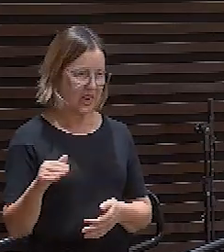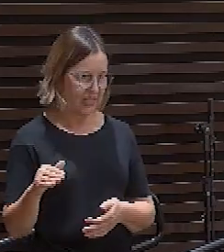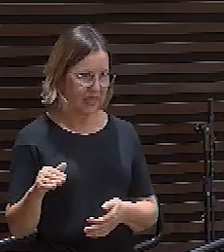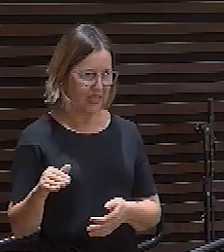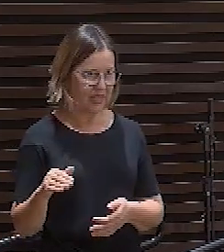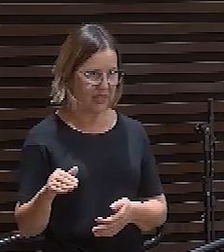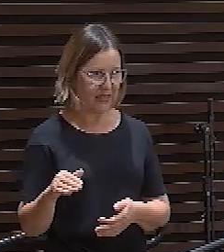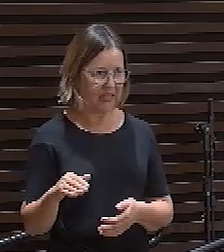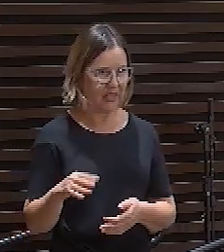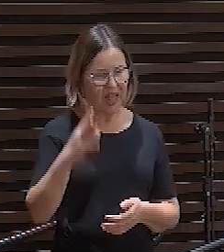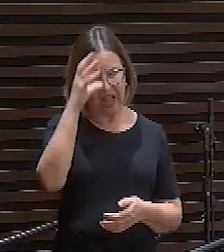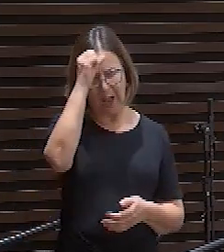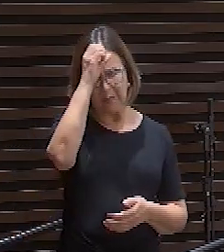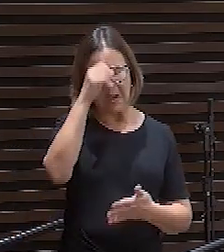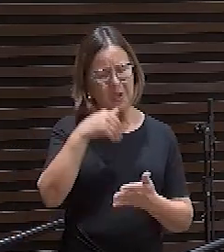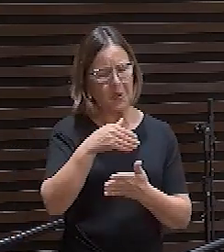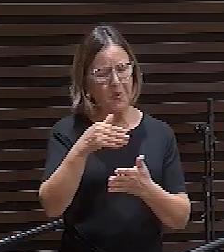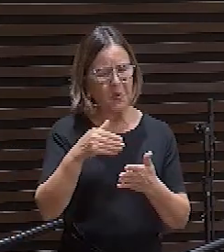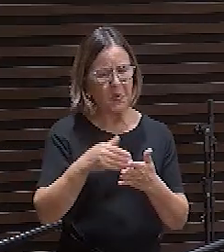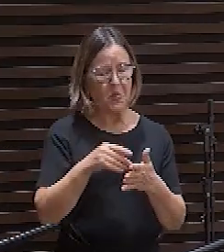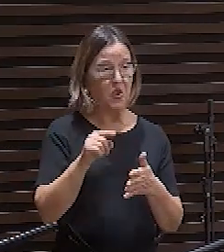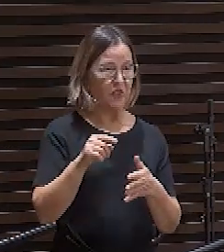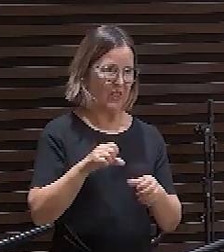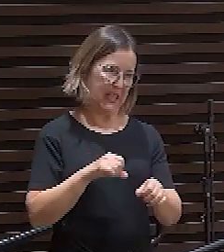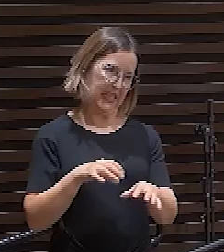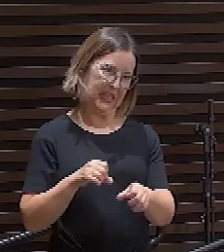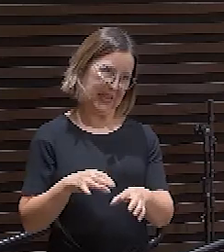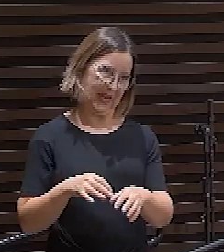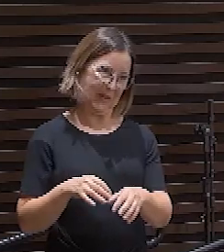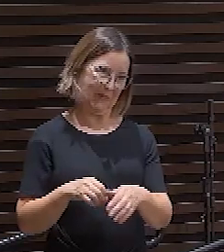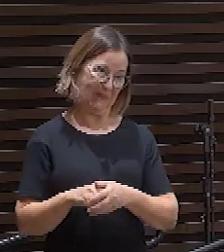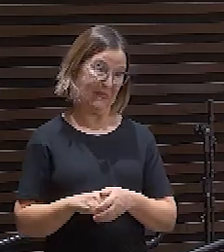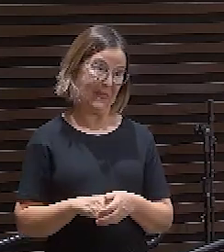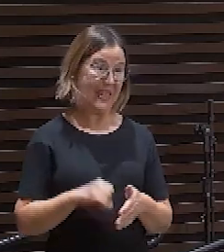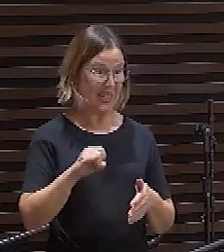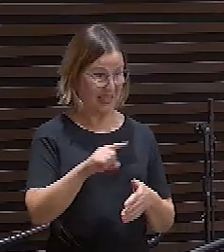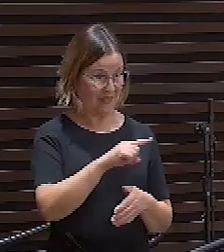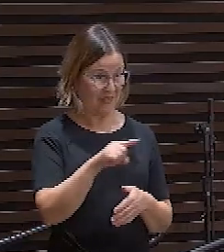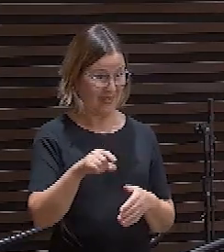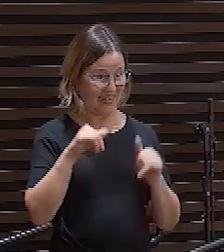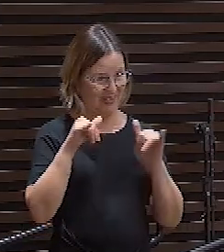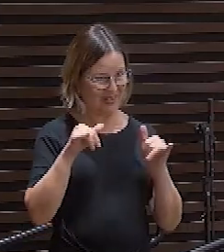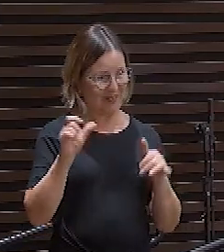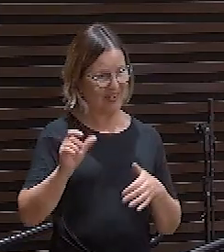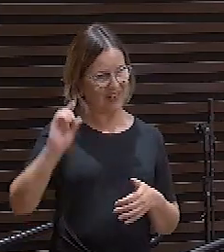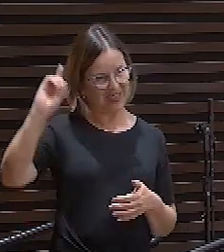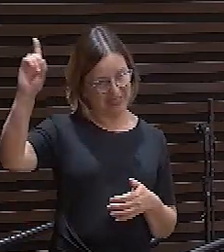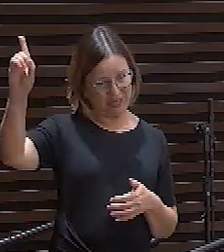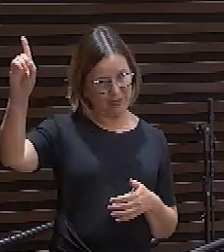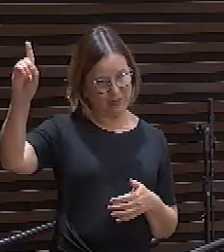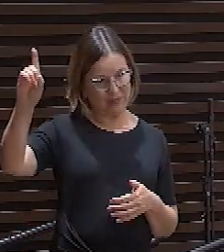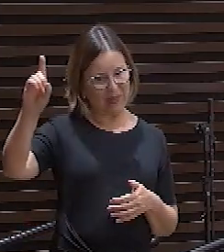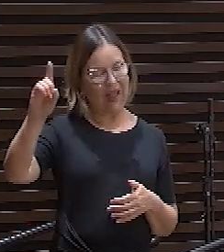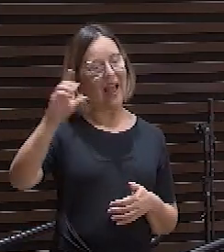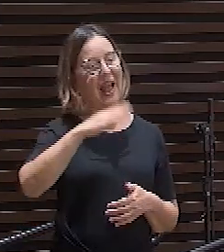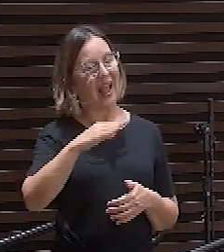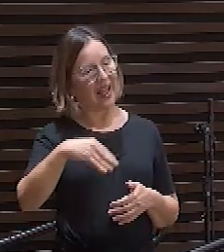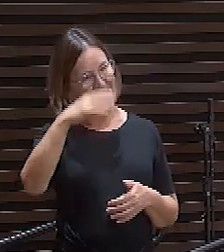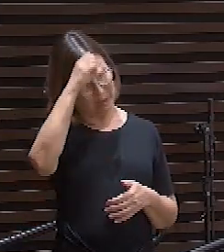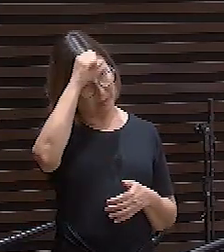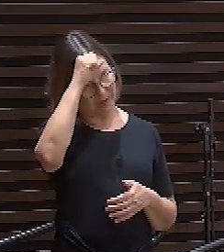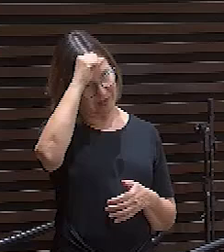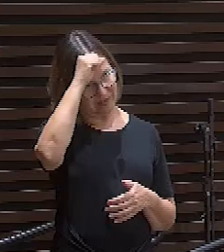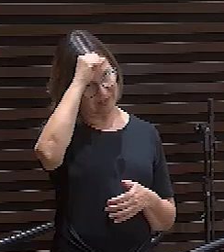sugar. Se você jogar a palavra de Deus, ela vai sugar. Se você não jogar a palavra de